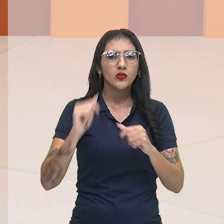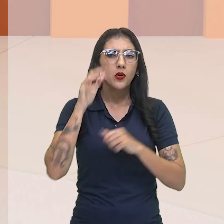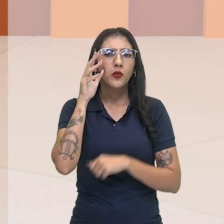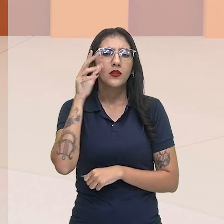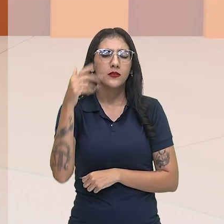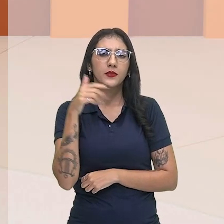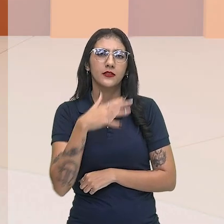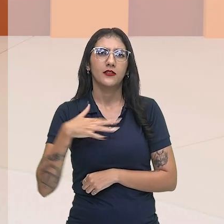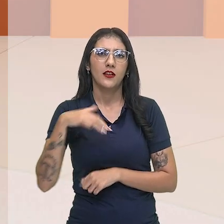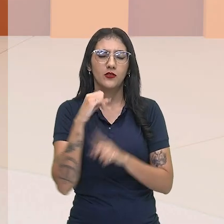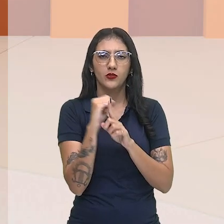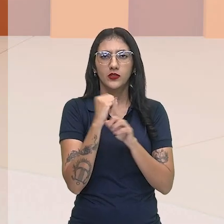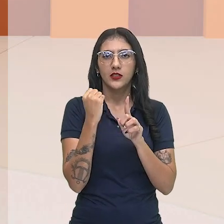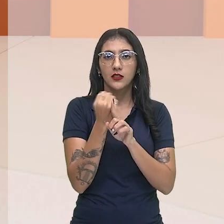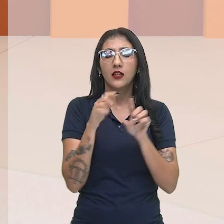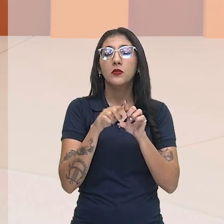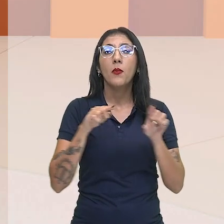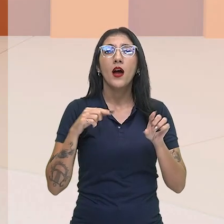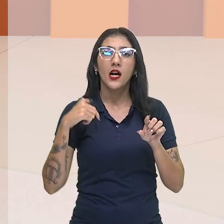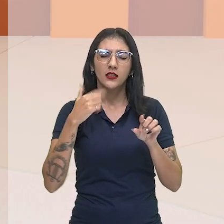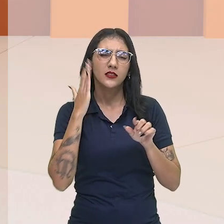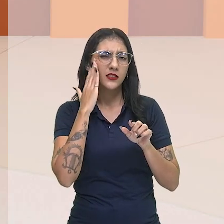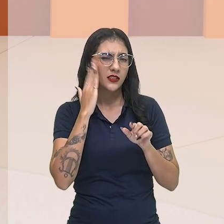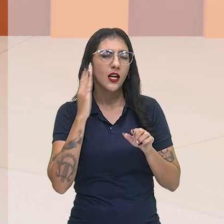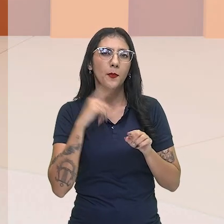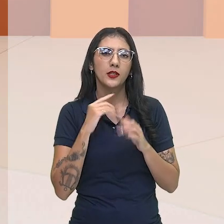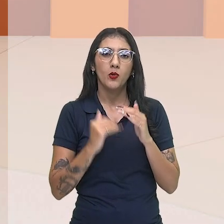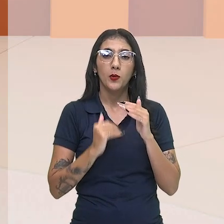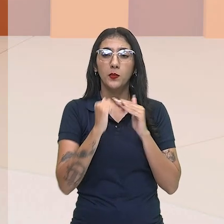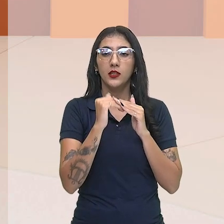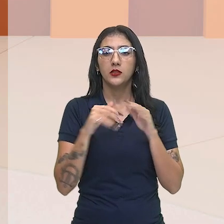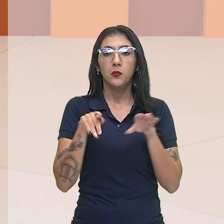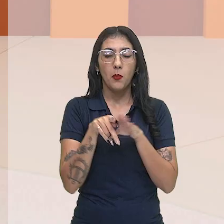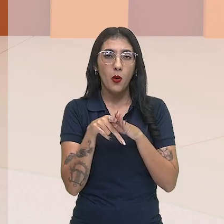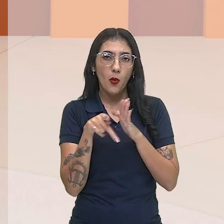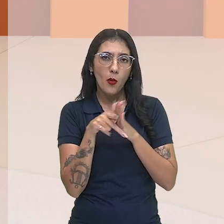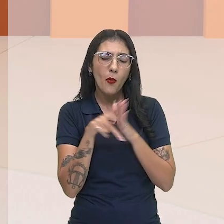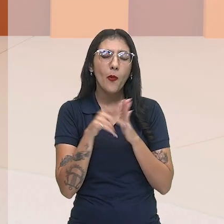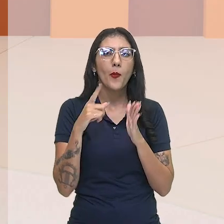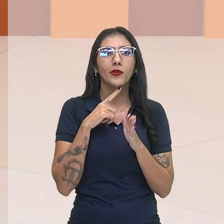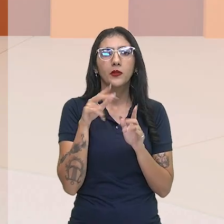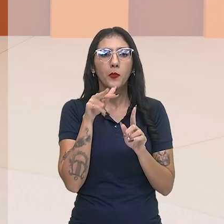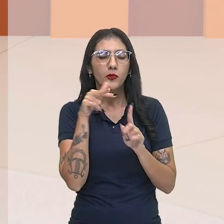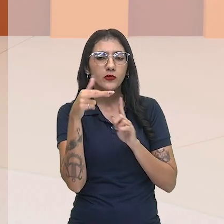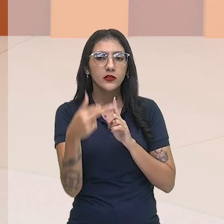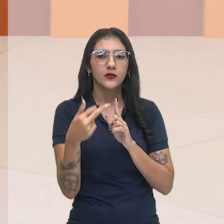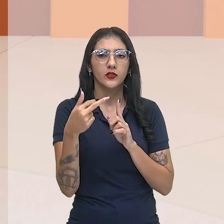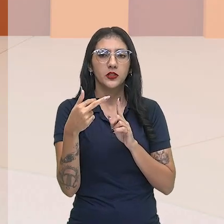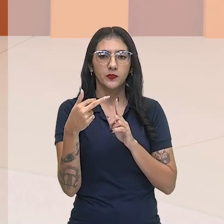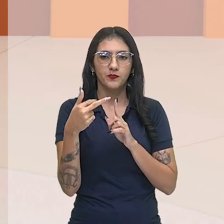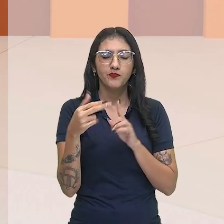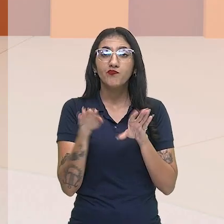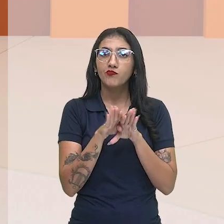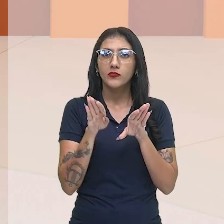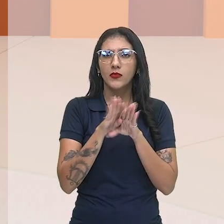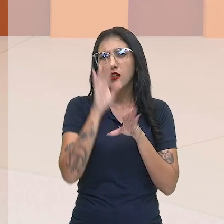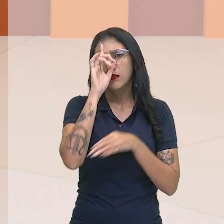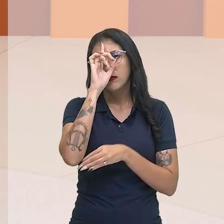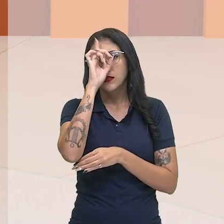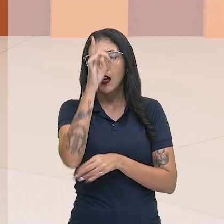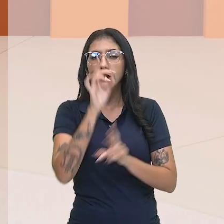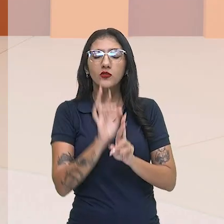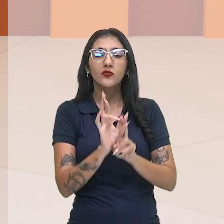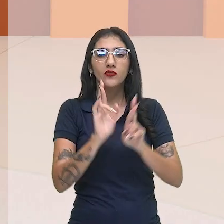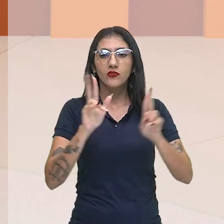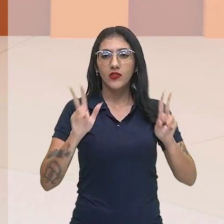claro que tudo tem um limite, tudo tem suas próprias visões, até mesmo ideológicas, mas,